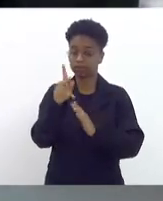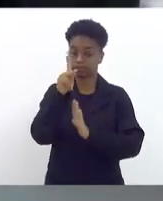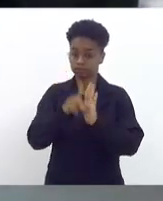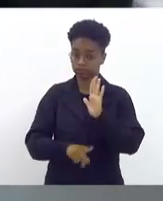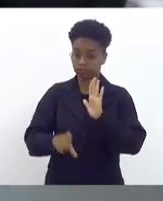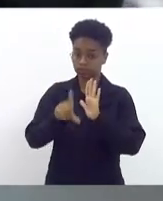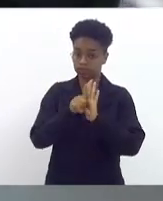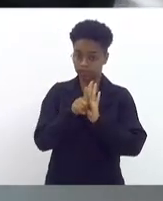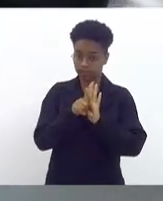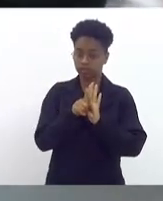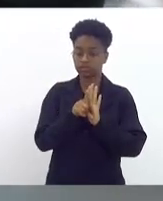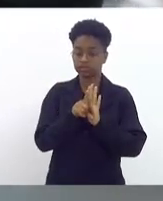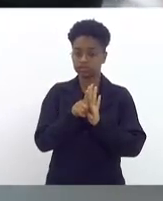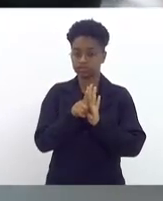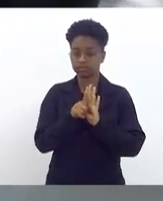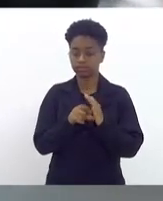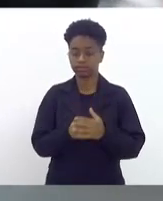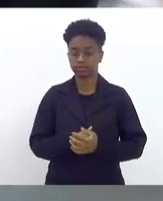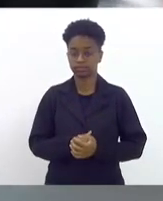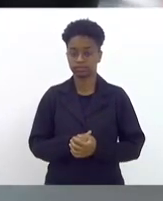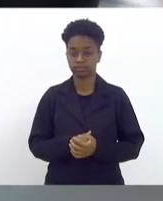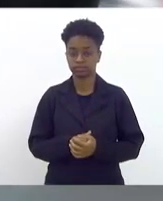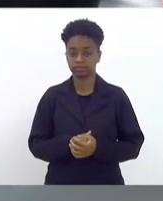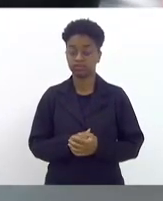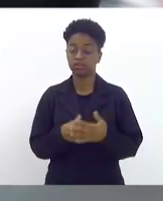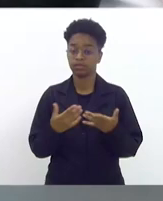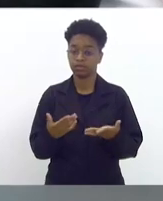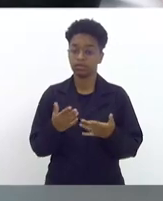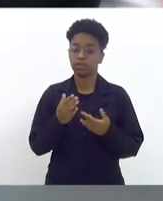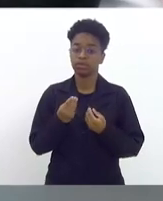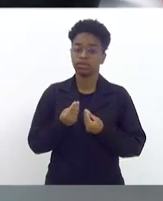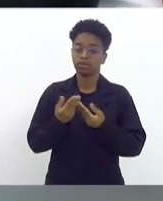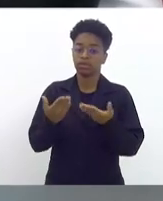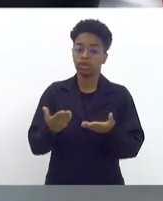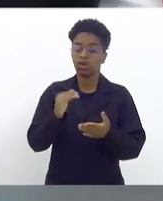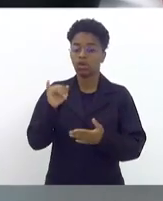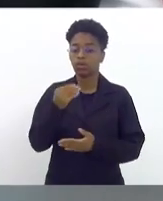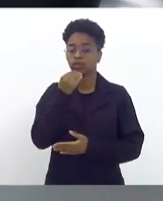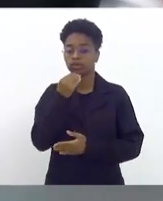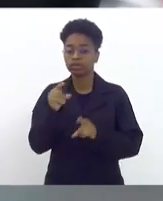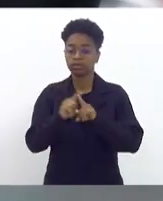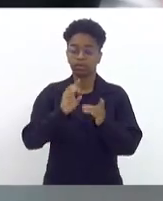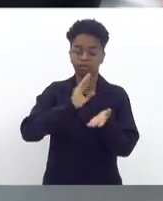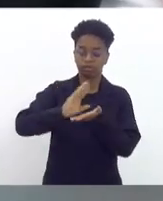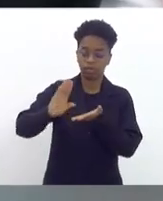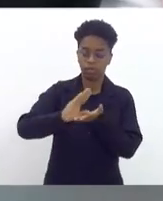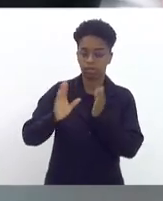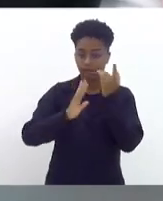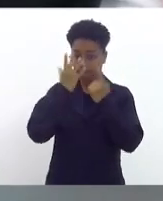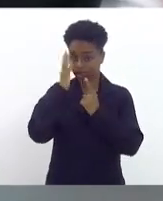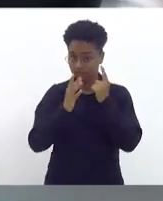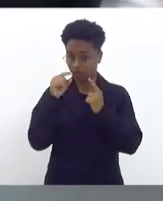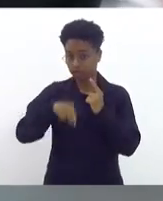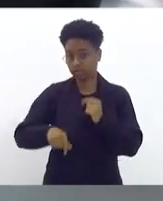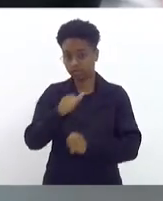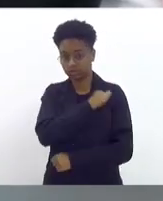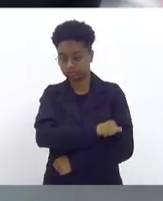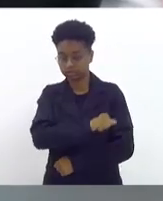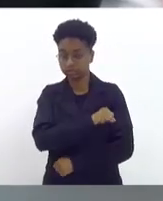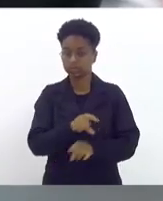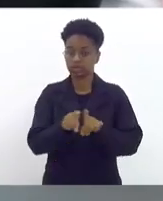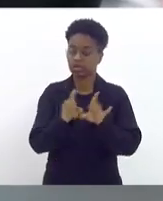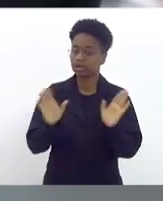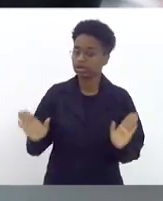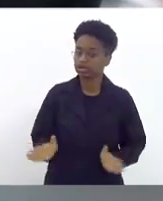um projeto de lei que que dá oportunidade eu fomento ao carnaval no estado do Rio de Janeiro incentivando